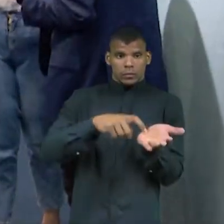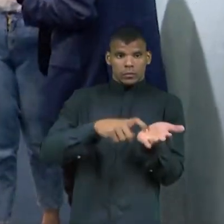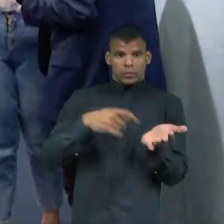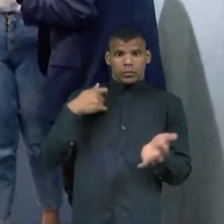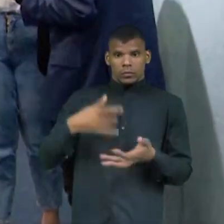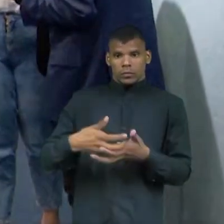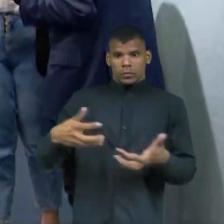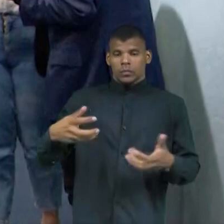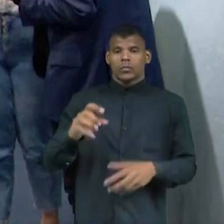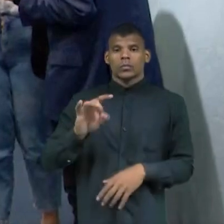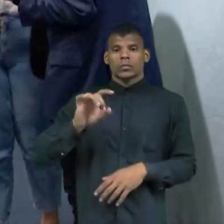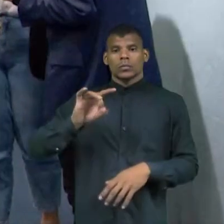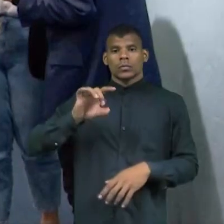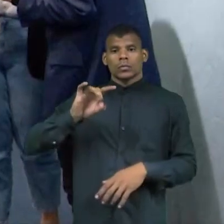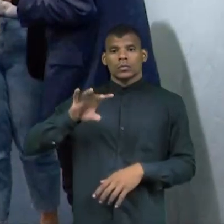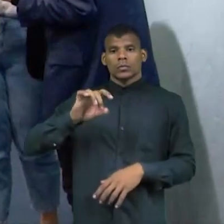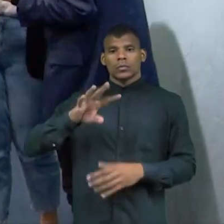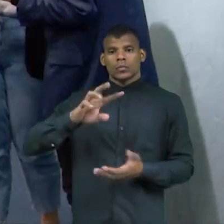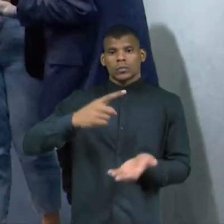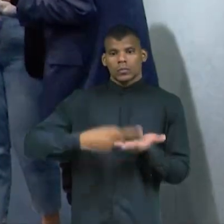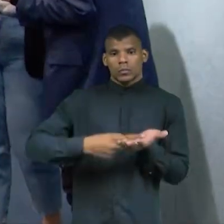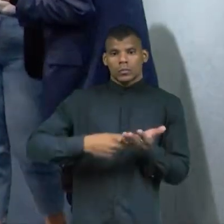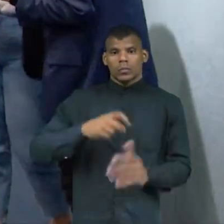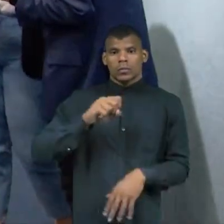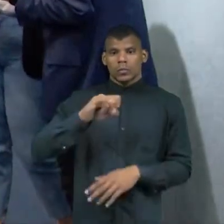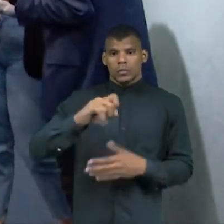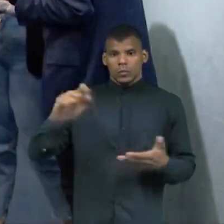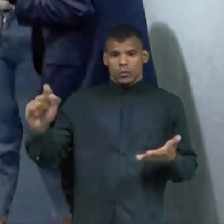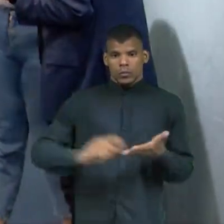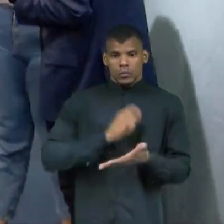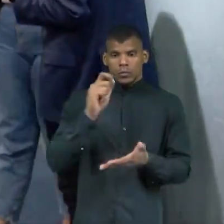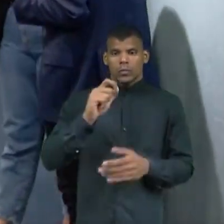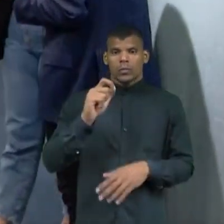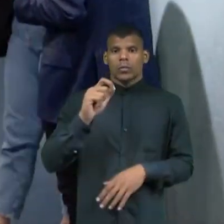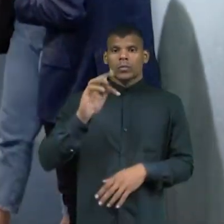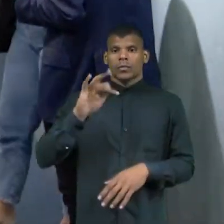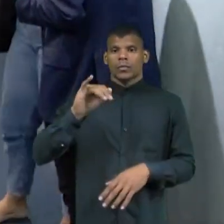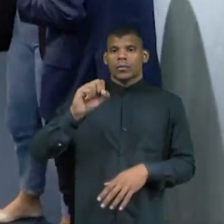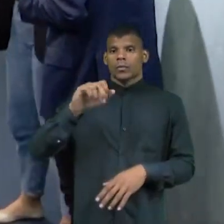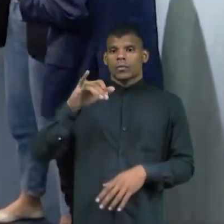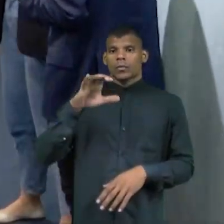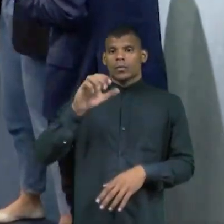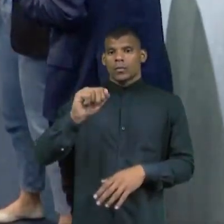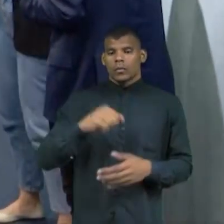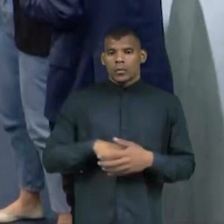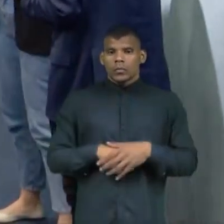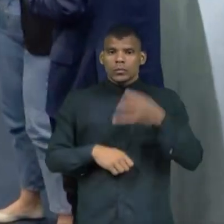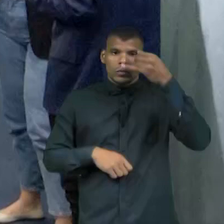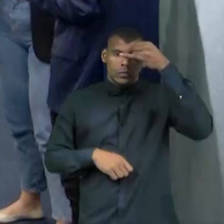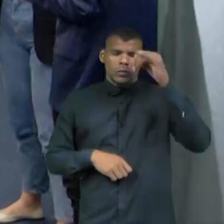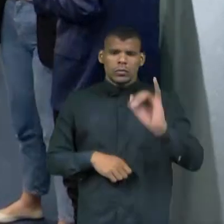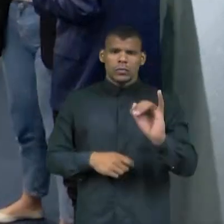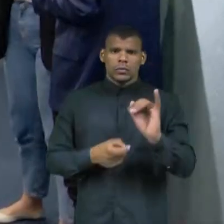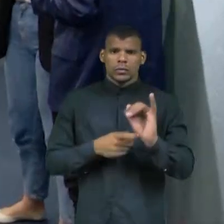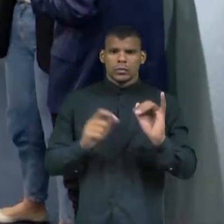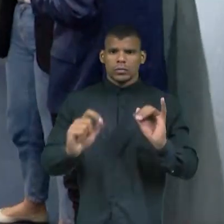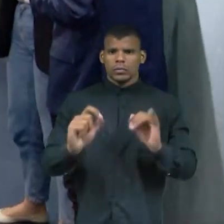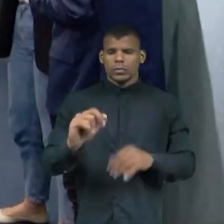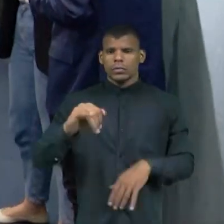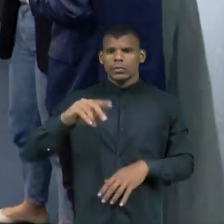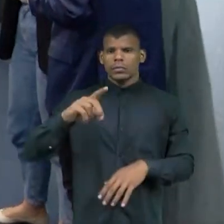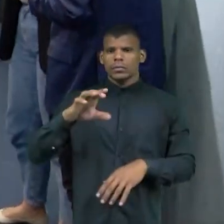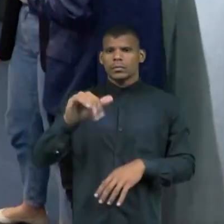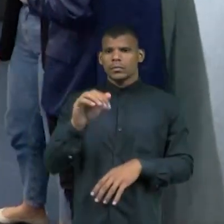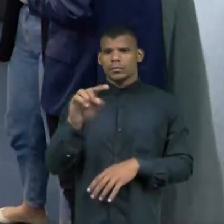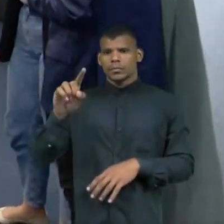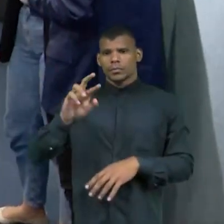só podem ser firmados mediante a assinatura física, para evitar a indução ao erro por